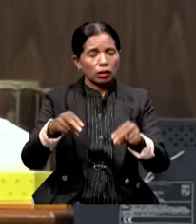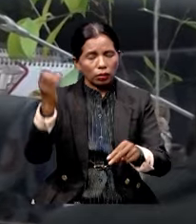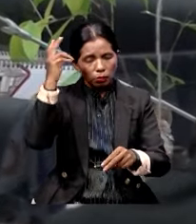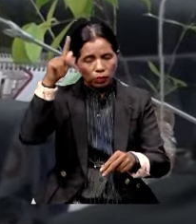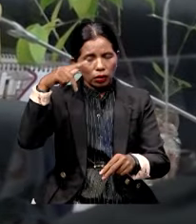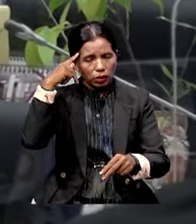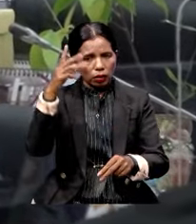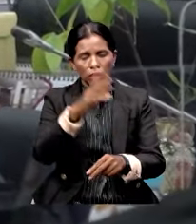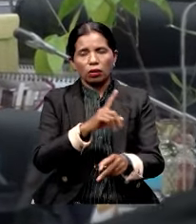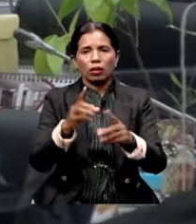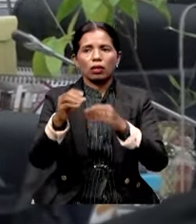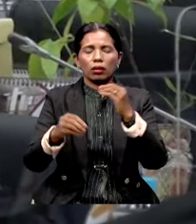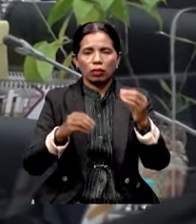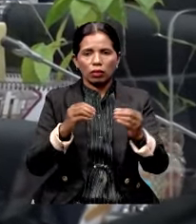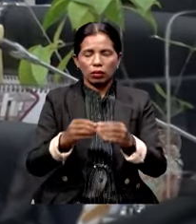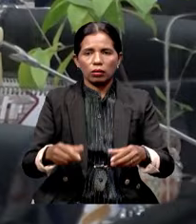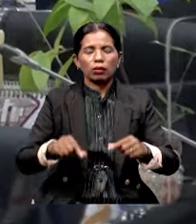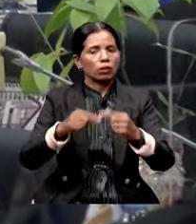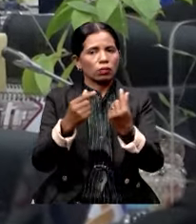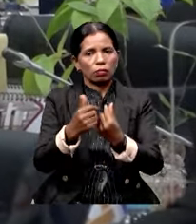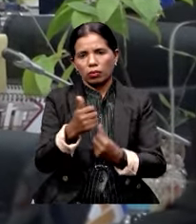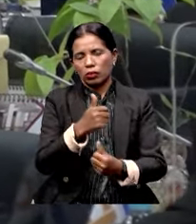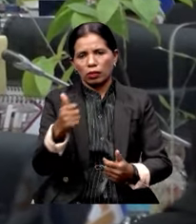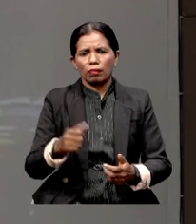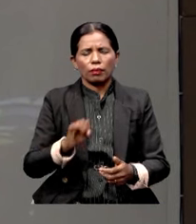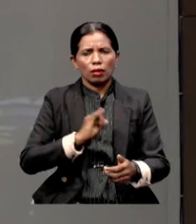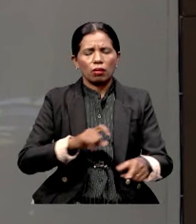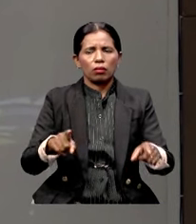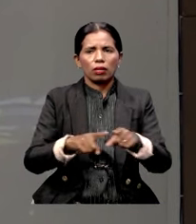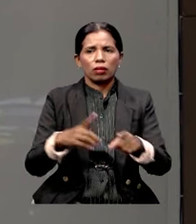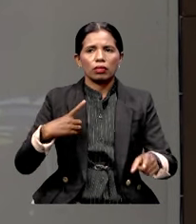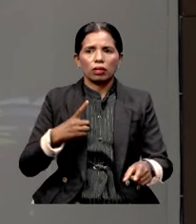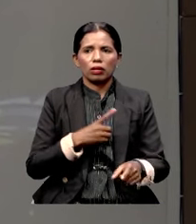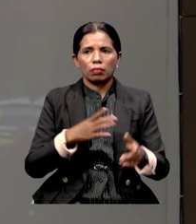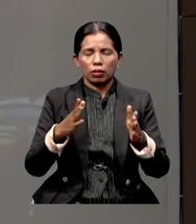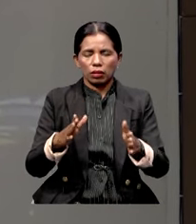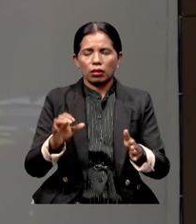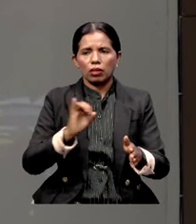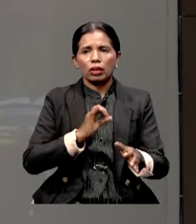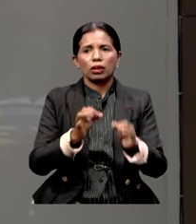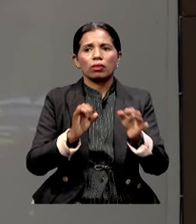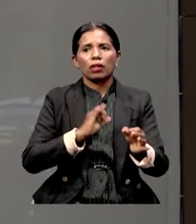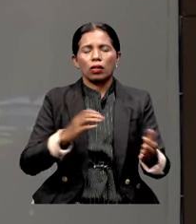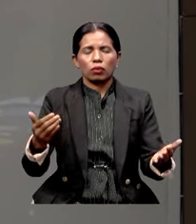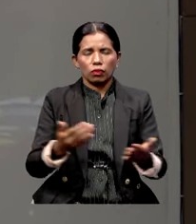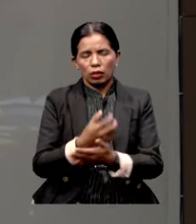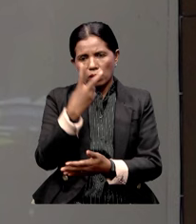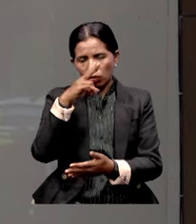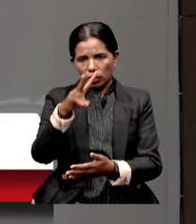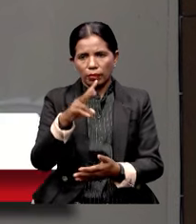para o governo também favorece para o grupo Balun. Ao anexar deputado Masque Haufon, durante a nene ao